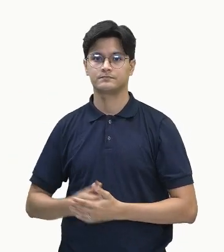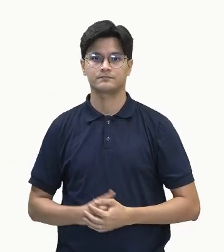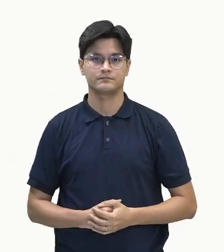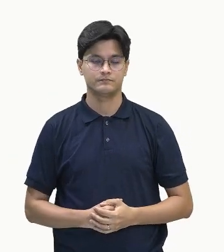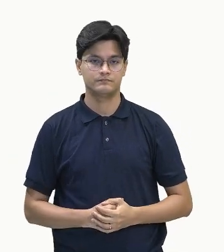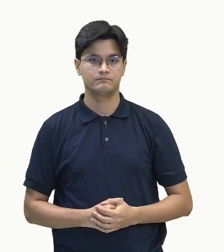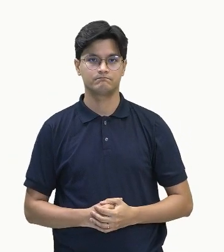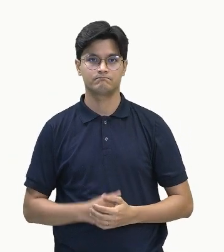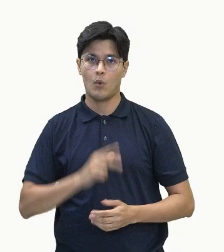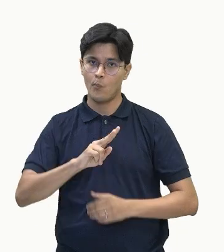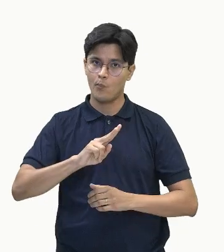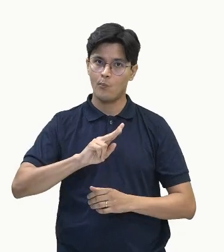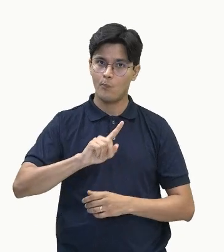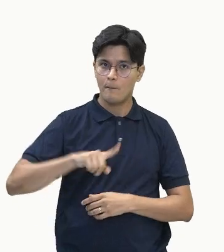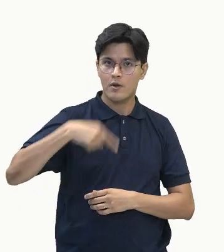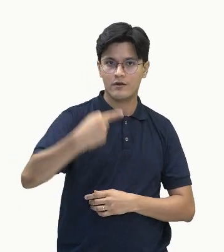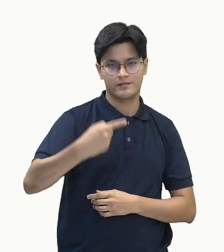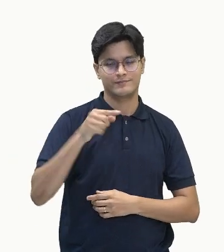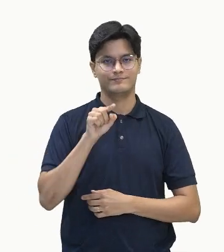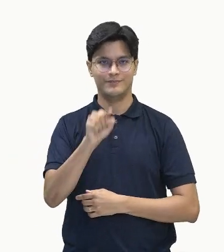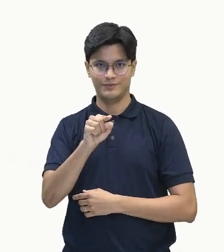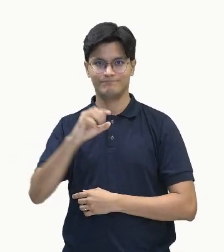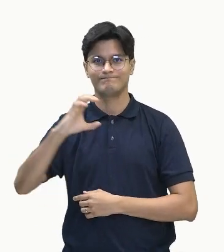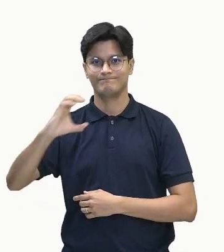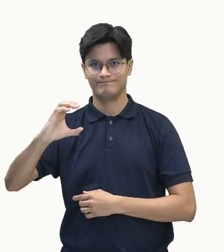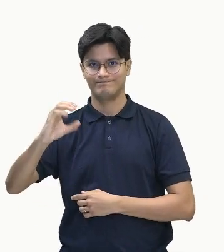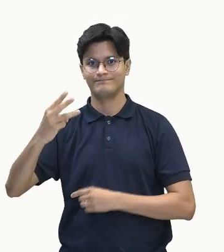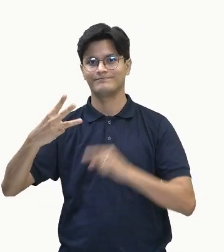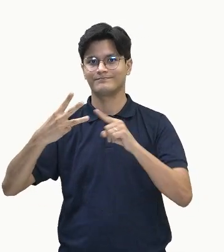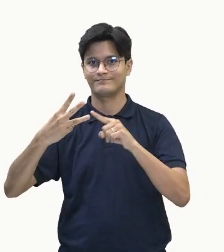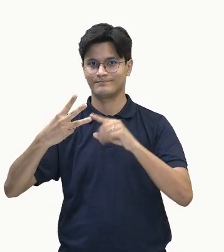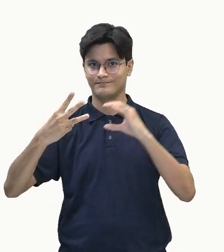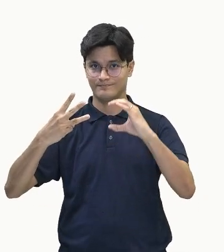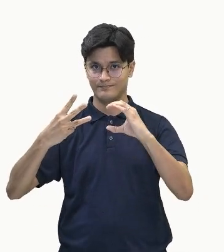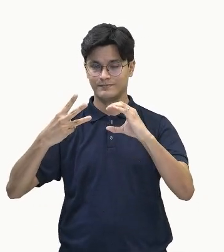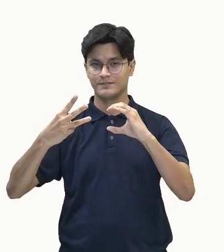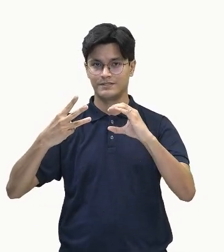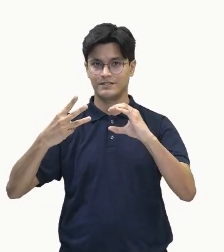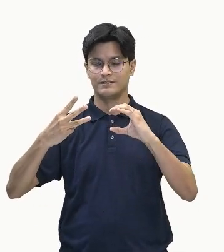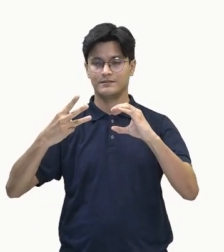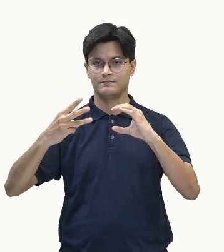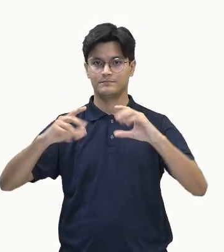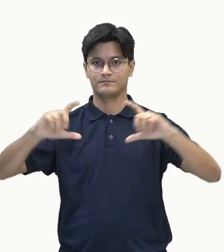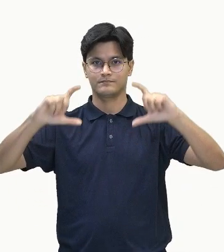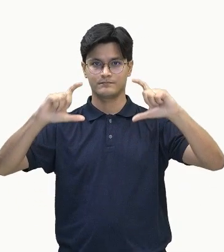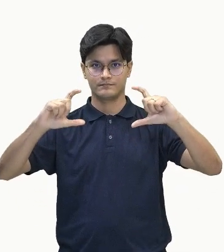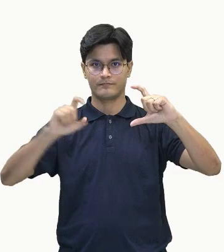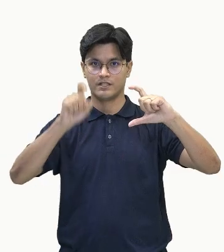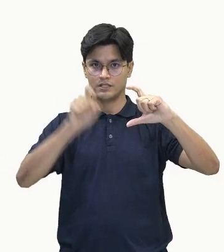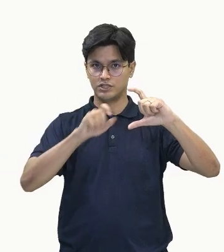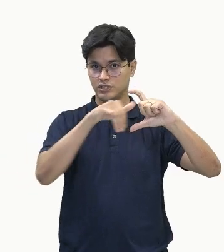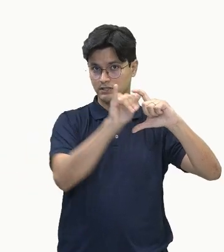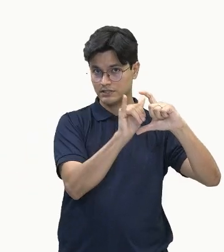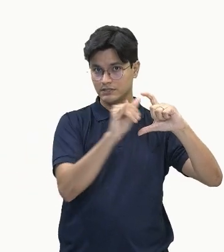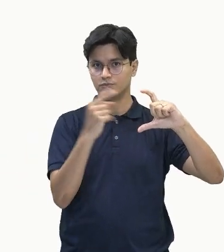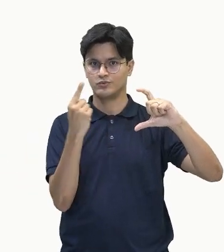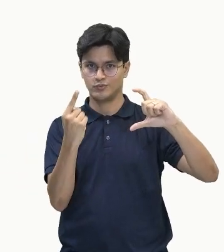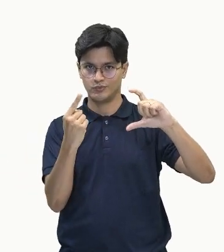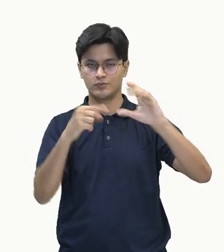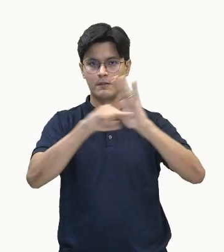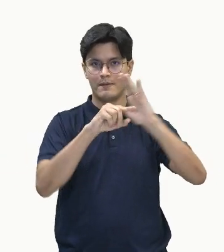Próximo ponto. O ponto C, ele possui coordenadas equivalentes e iguais a 1 e